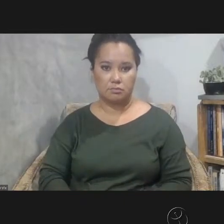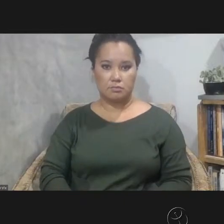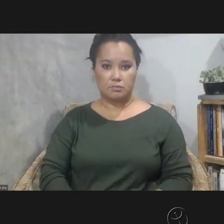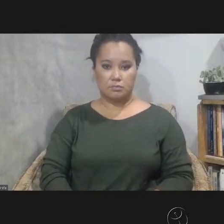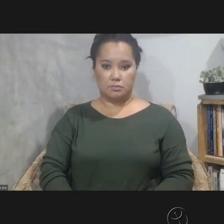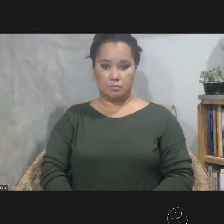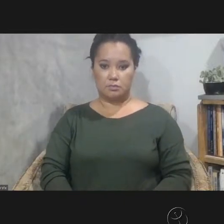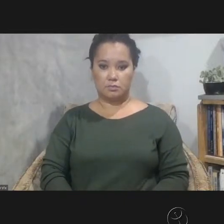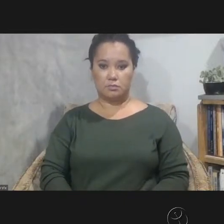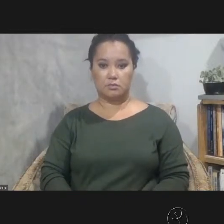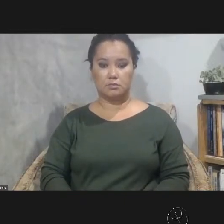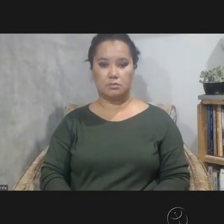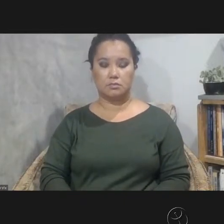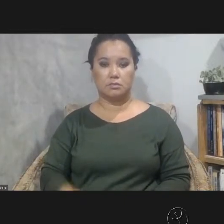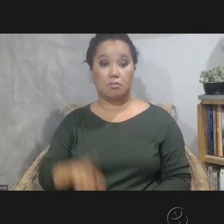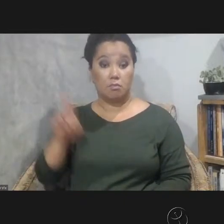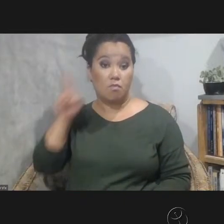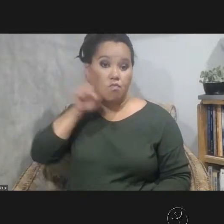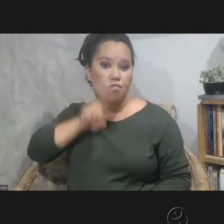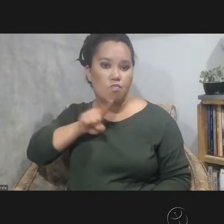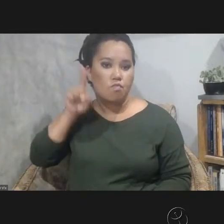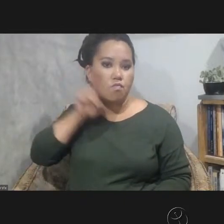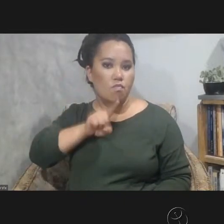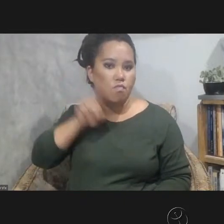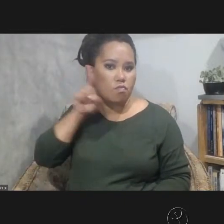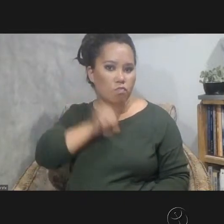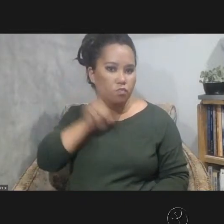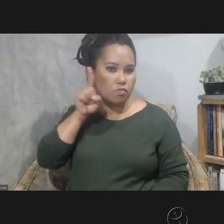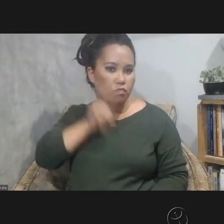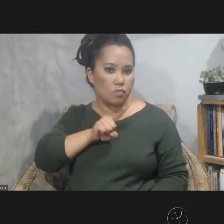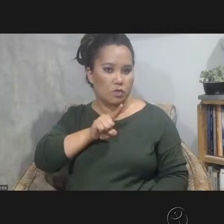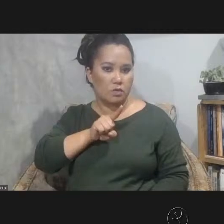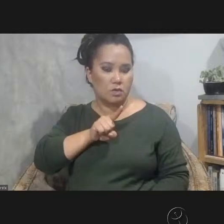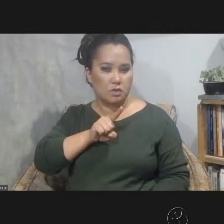Estados Unidos, que liderou a investida neoliberal,